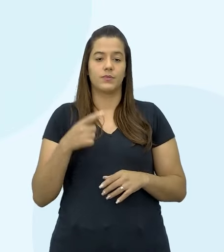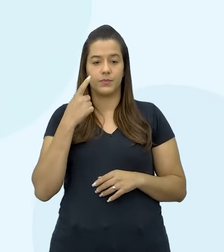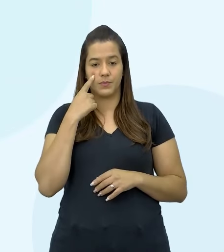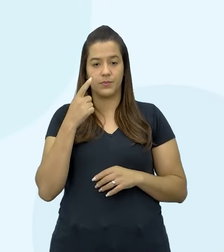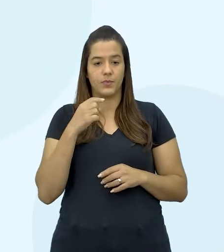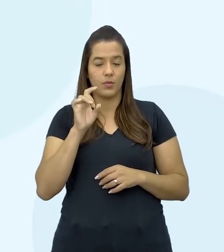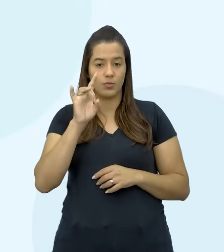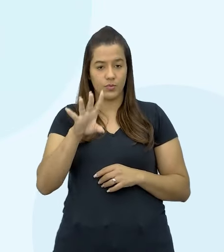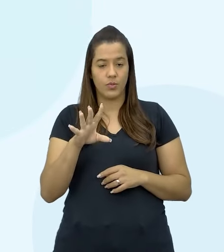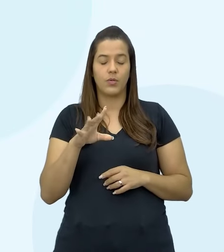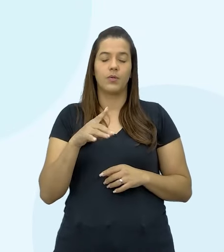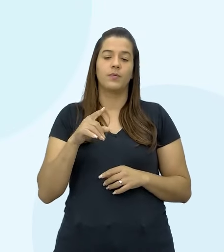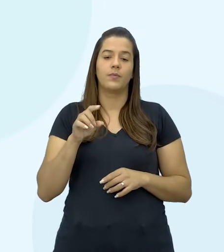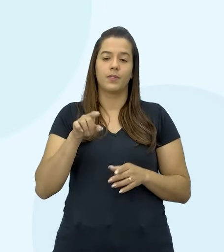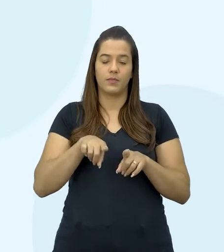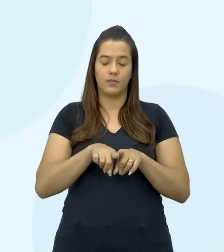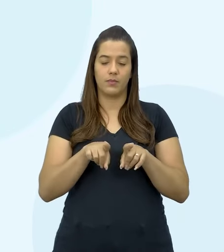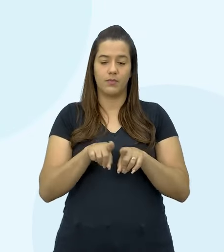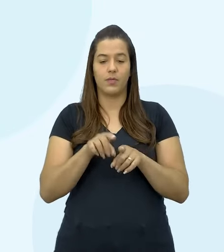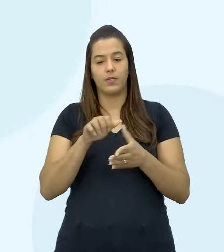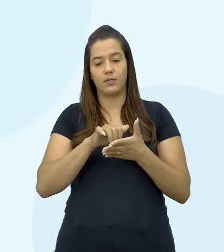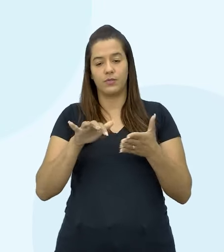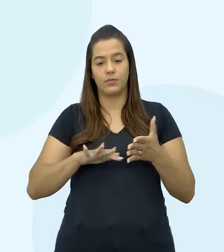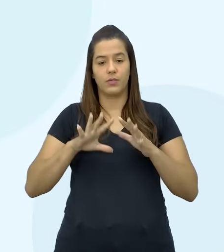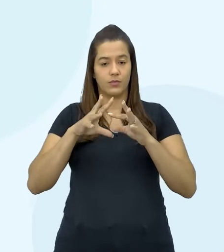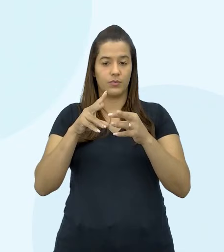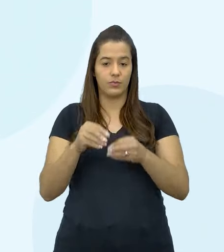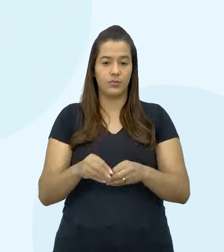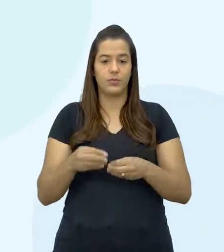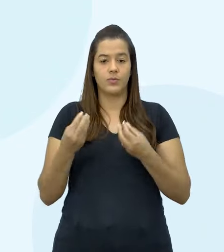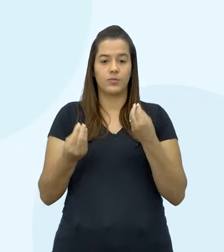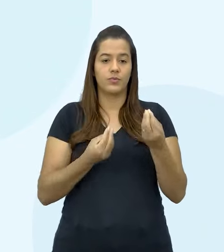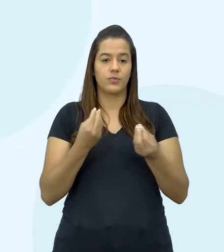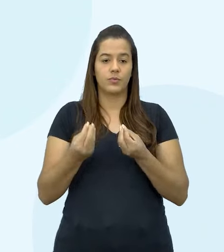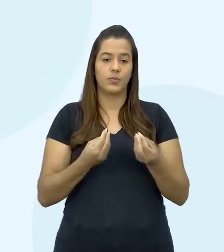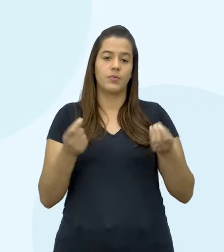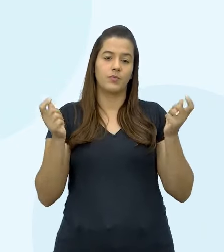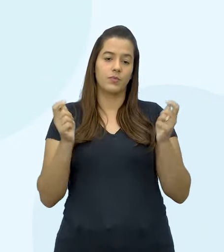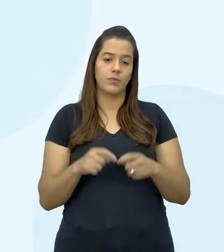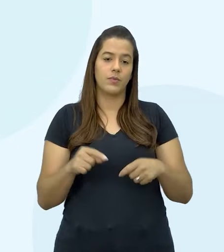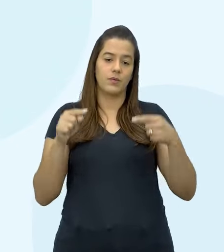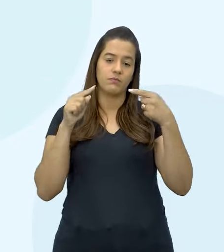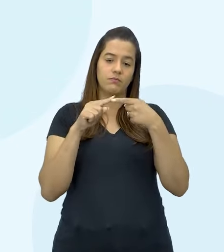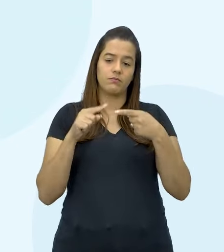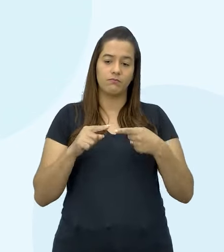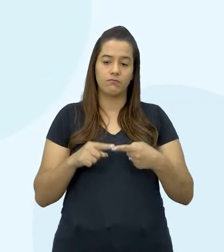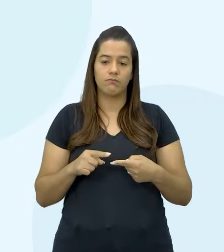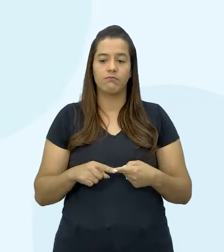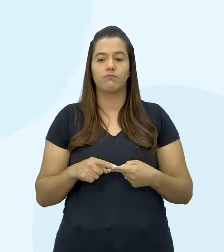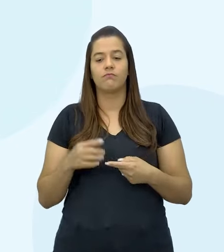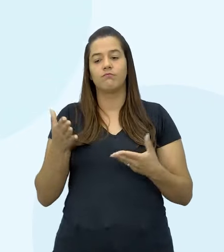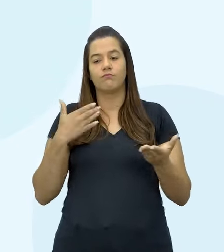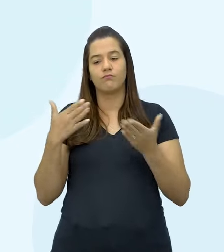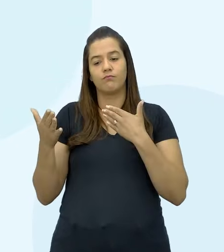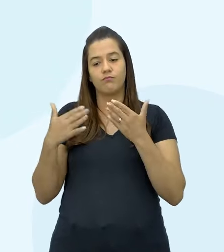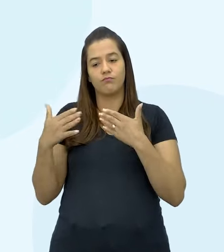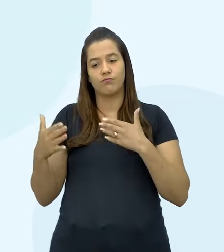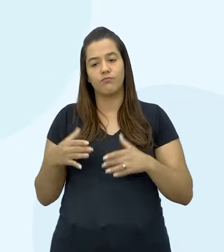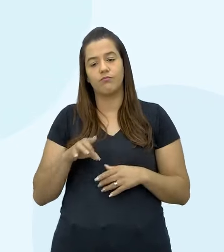Integração. Não só no box, mas na atividade como um todo, né, e de como a gente articula, né, essa integração